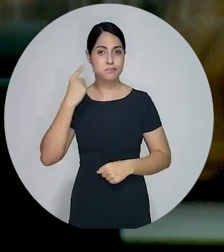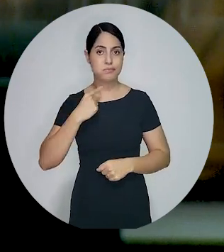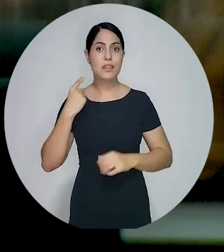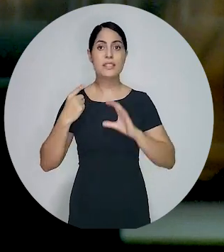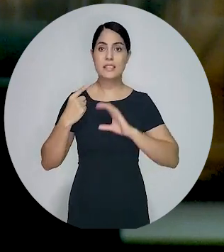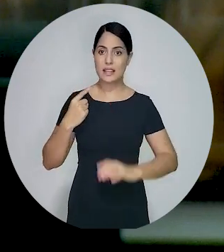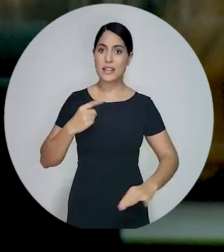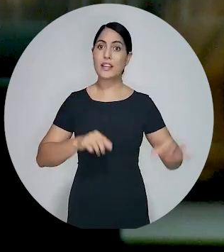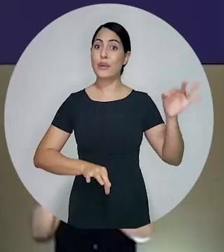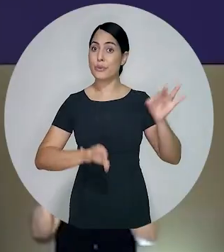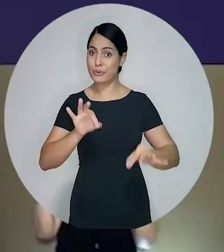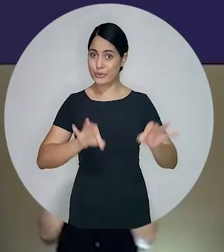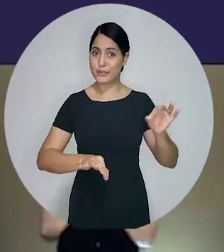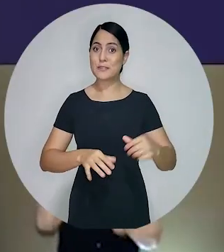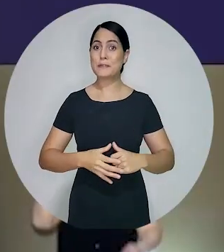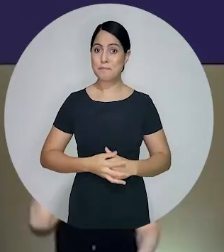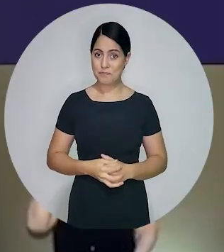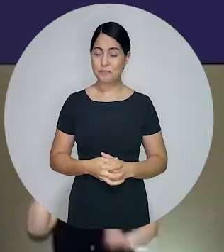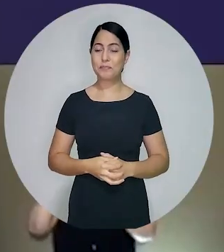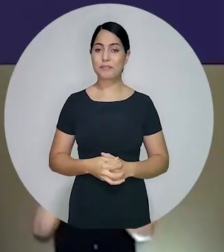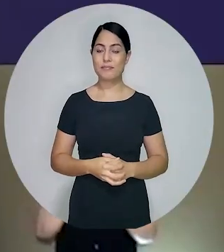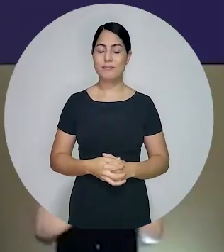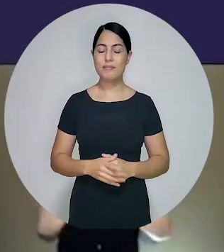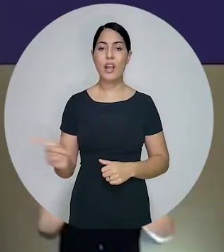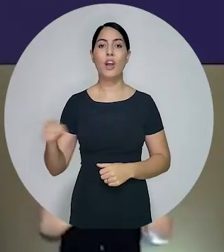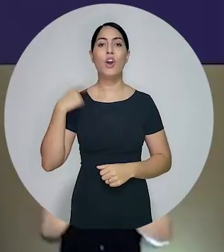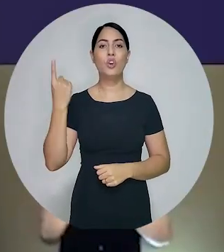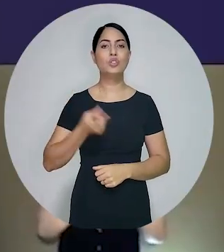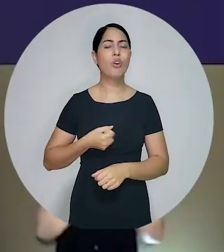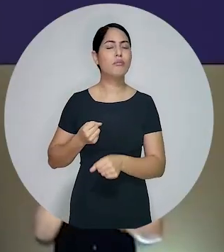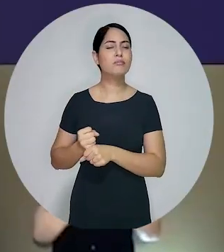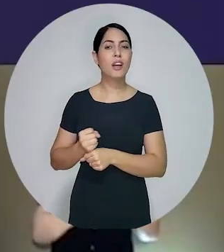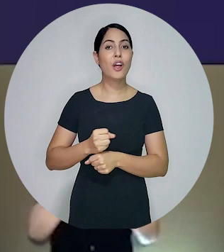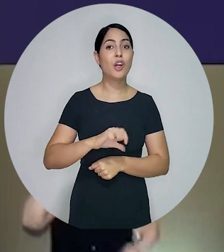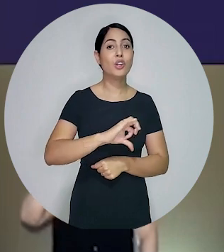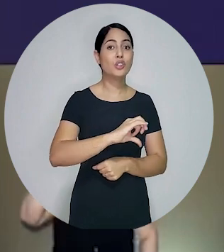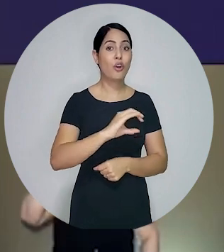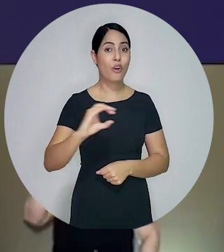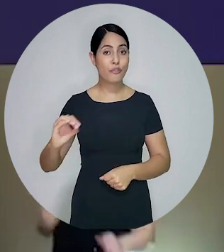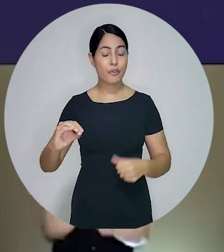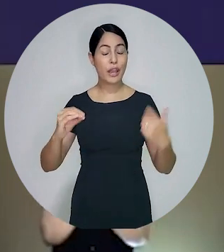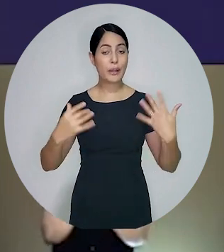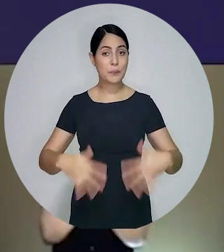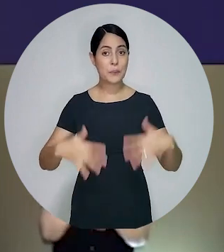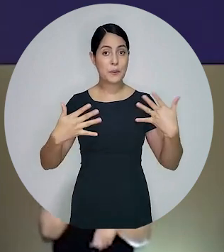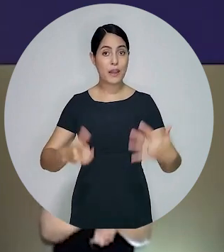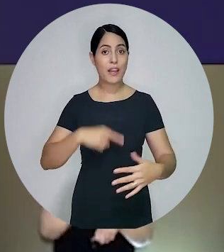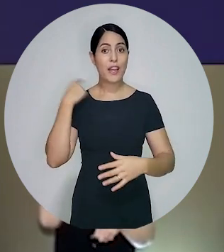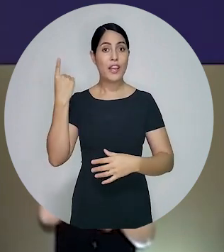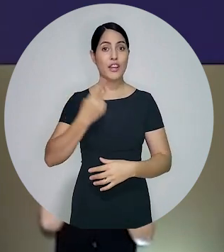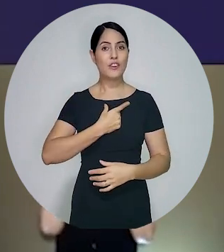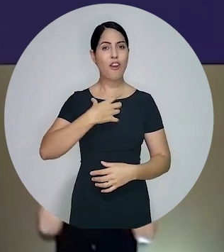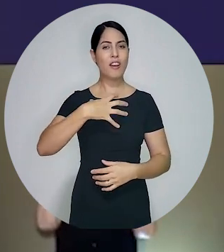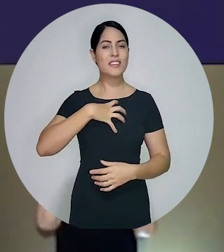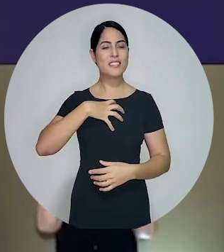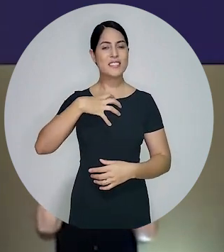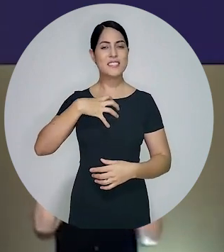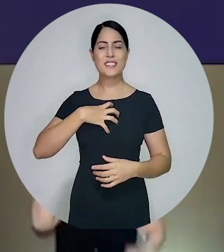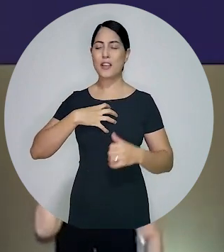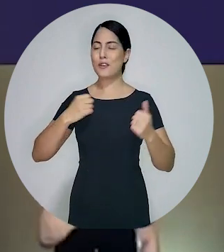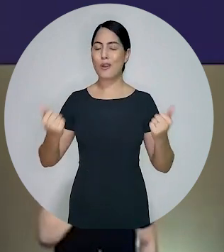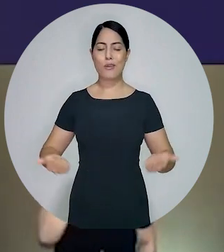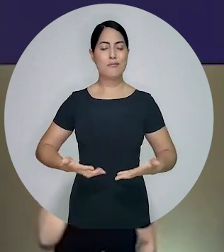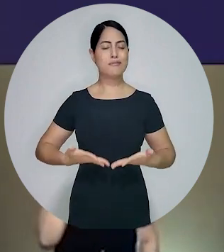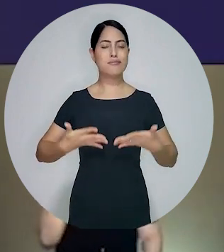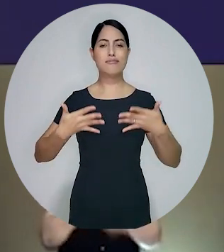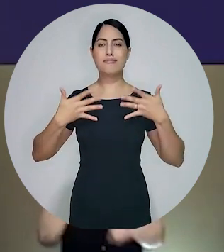cidadania e da justiça. Chegamos aos 90 anos com muito vigor. O vigor de quem